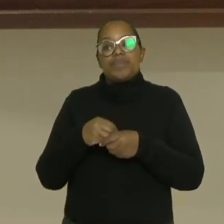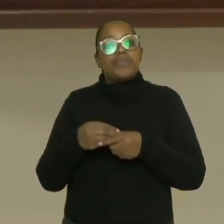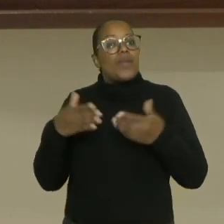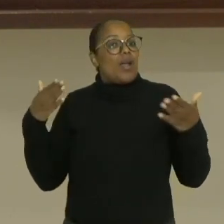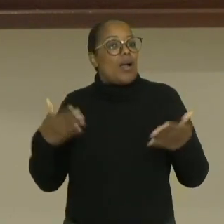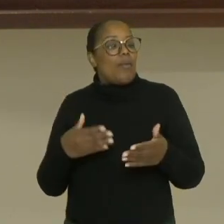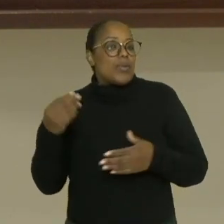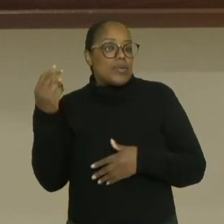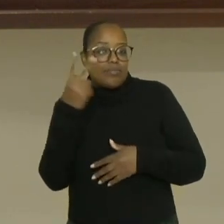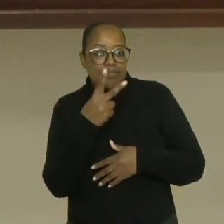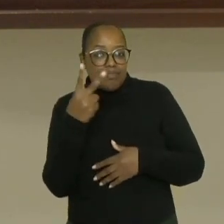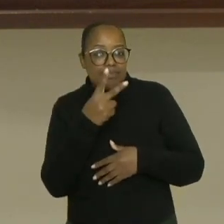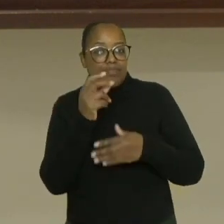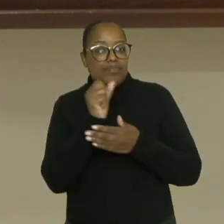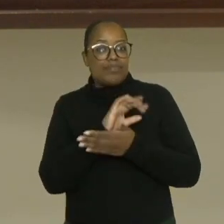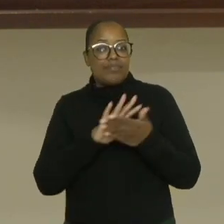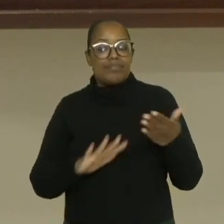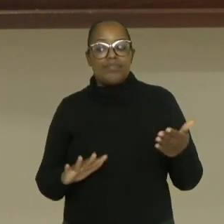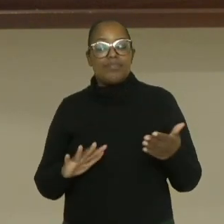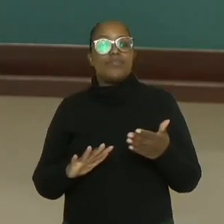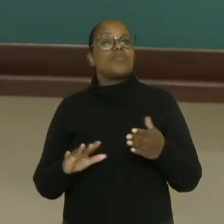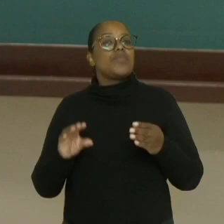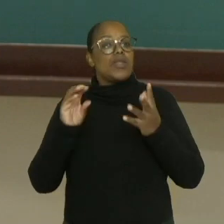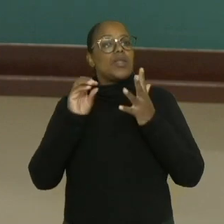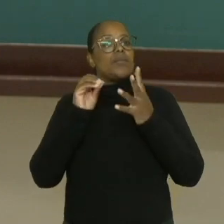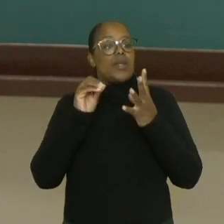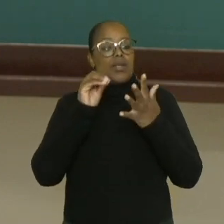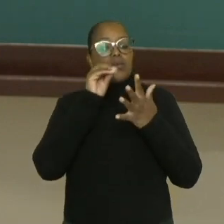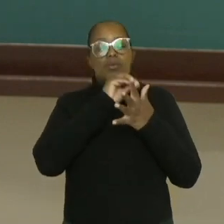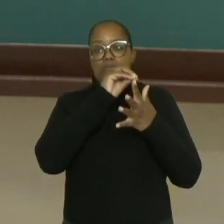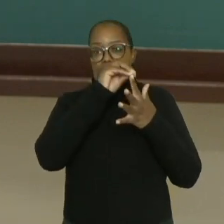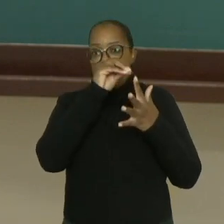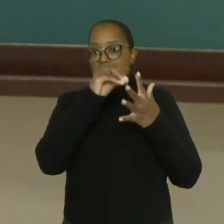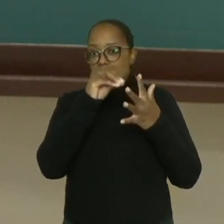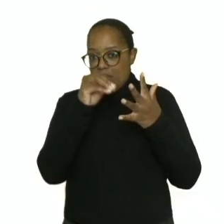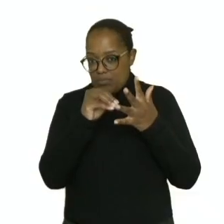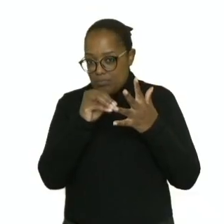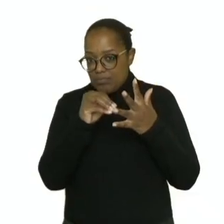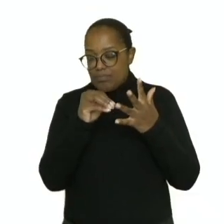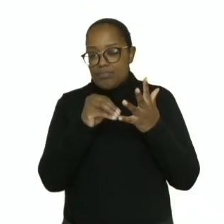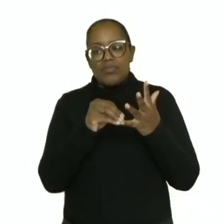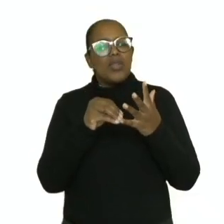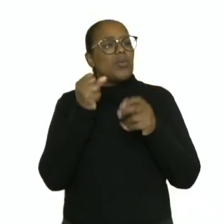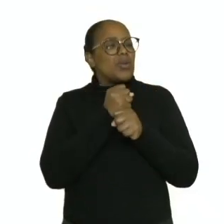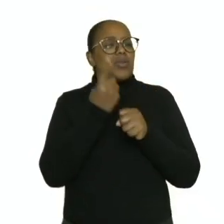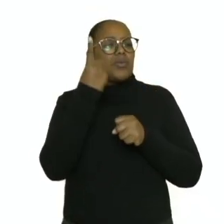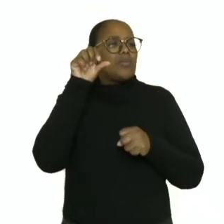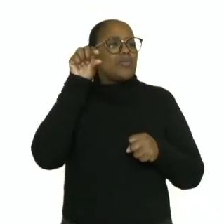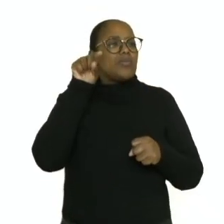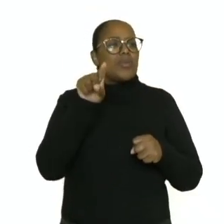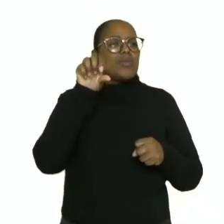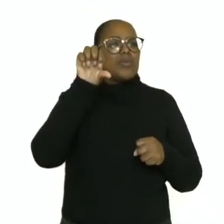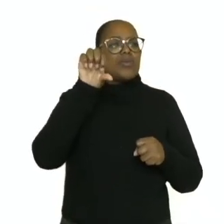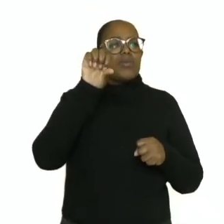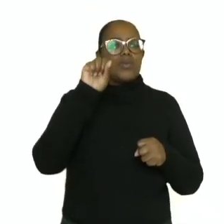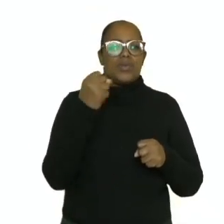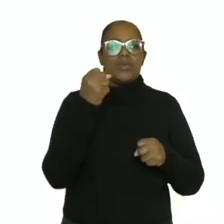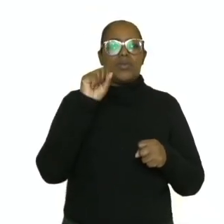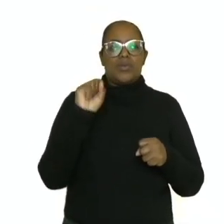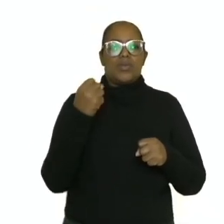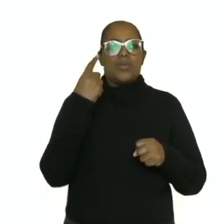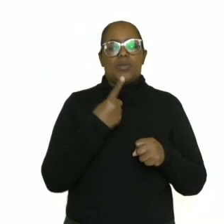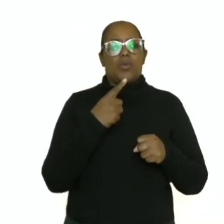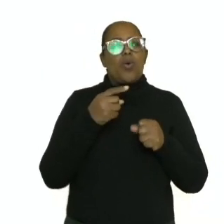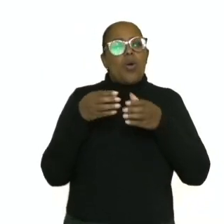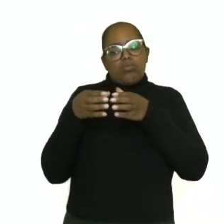segunda atividade. Do Enem também, em 2015, em 1881, a Câmara dos Deputados aprovou